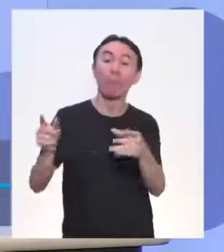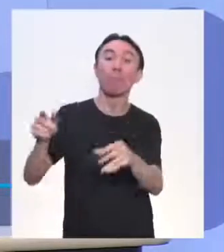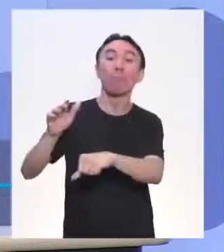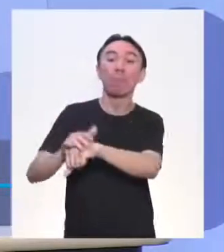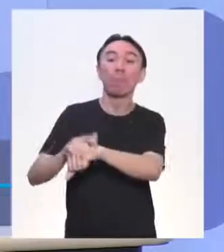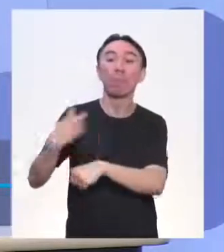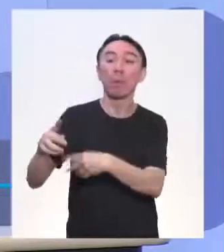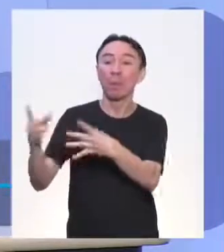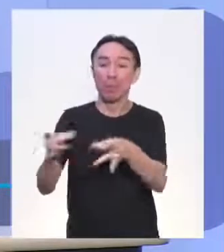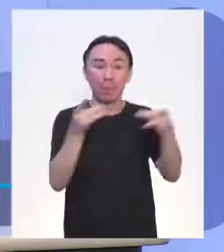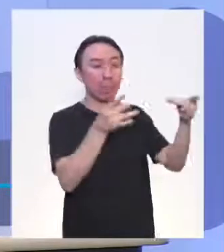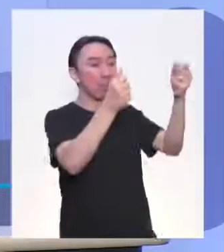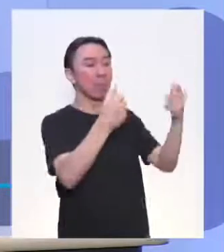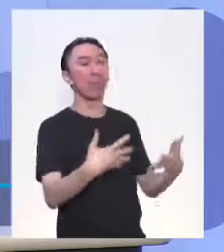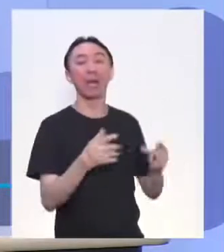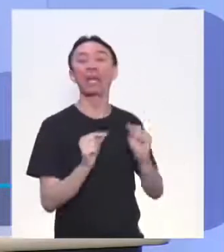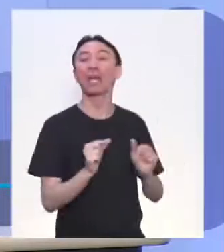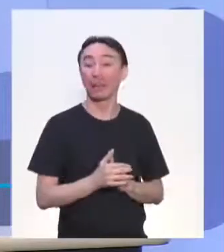para a internet.